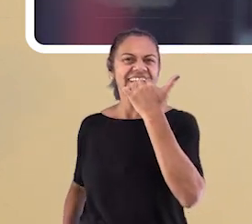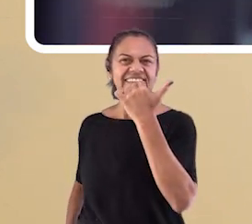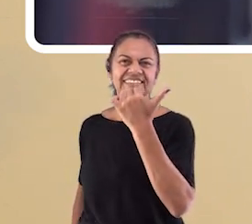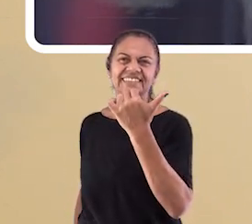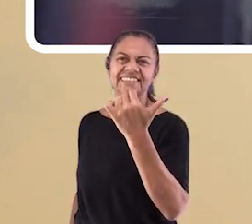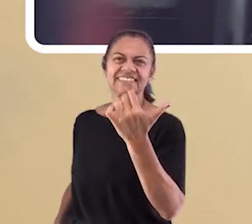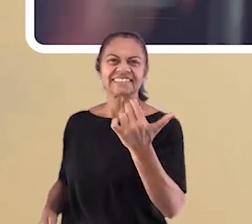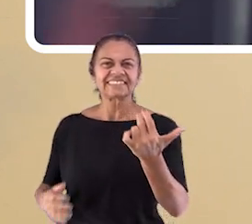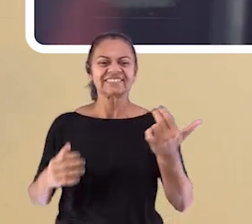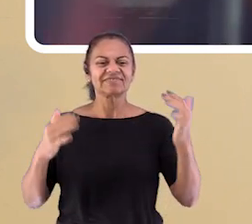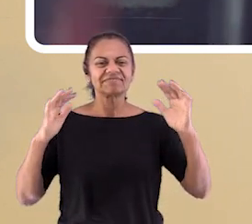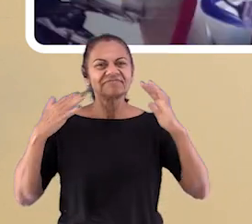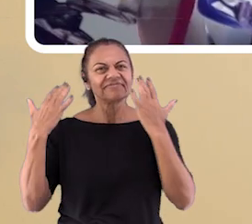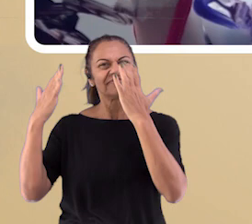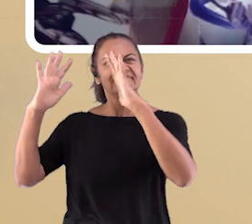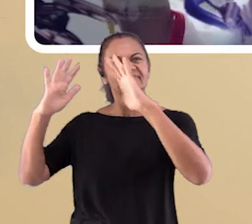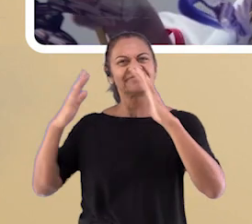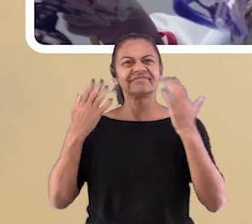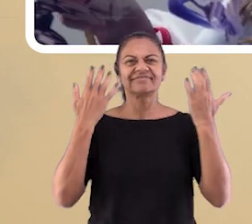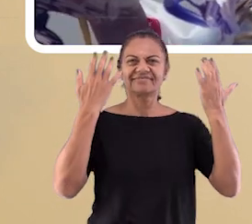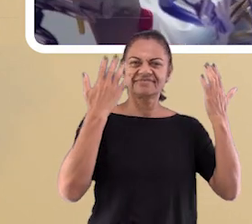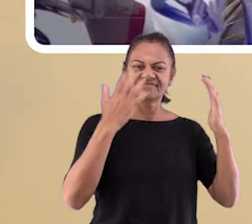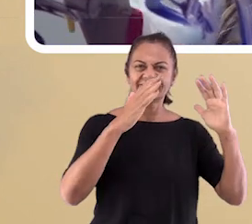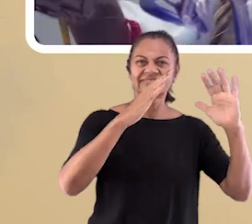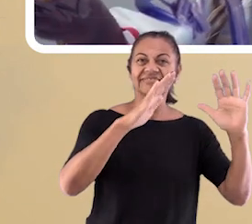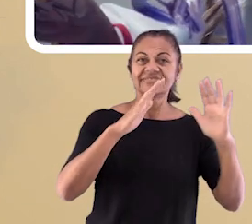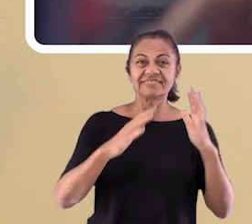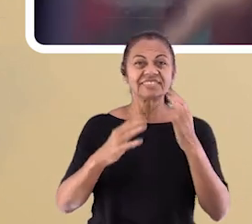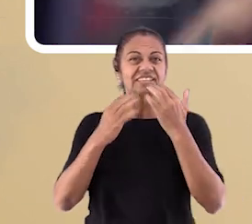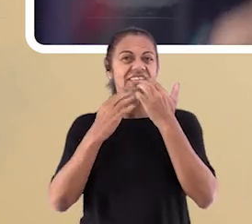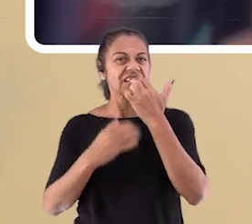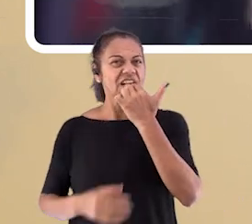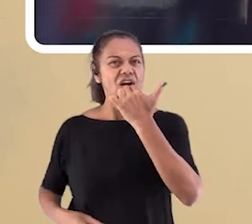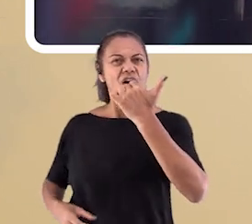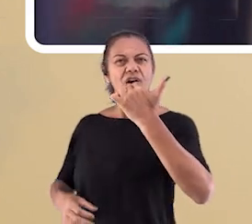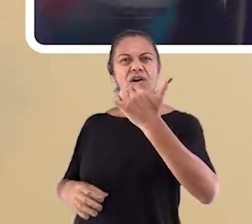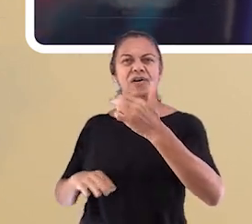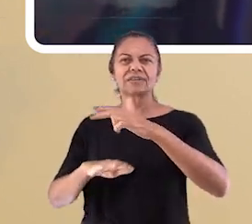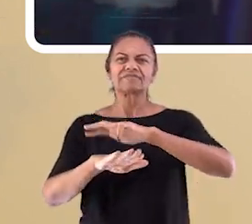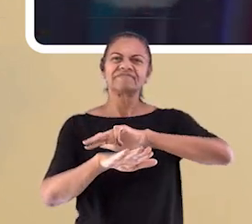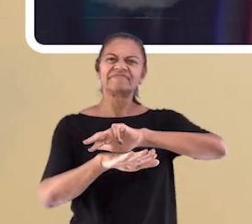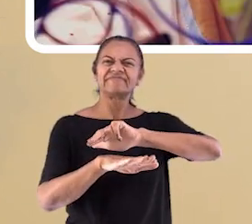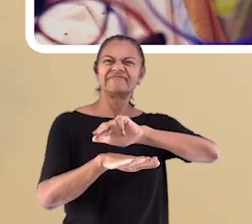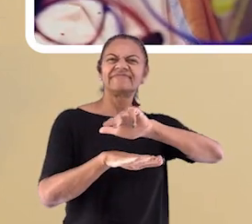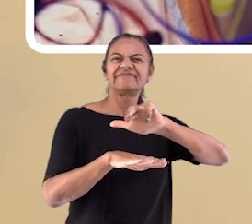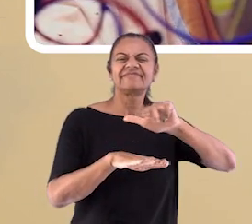coloridos. É o, é o, coloridos.